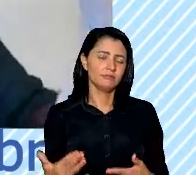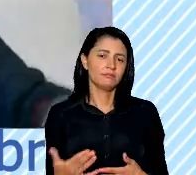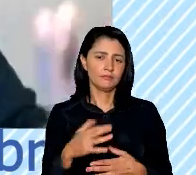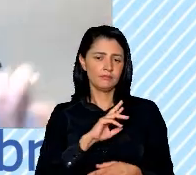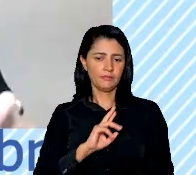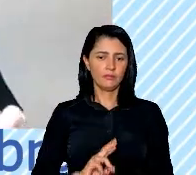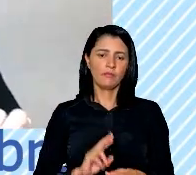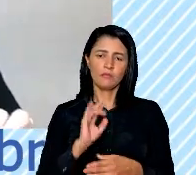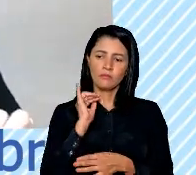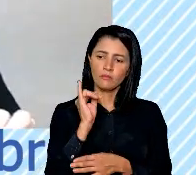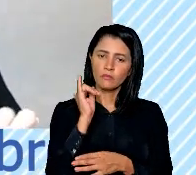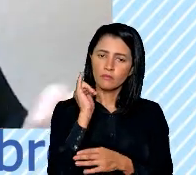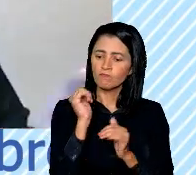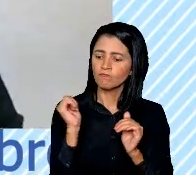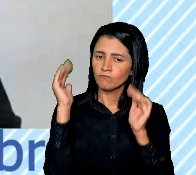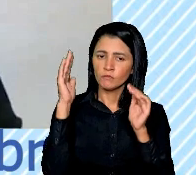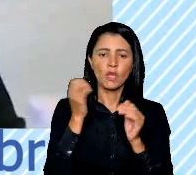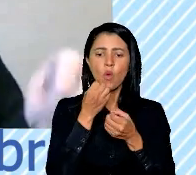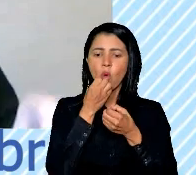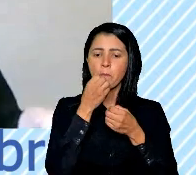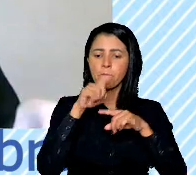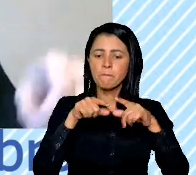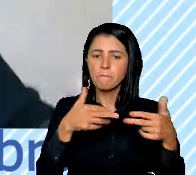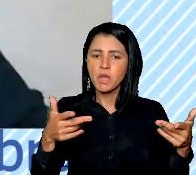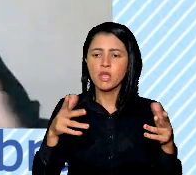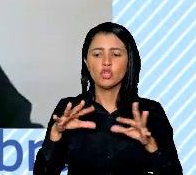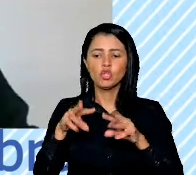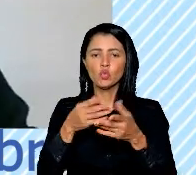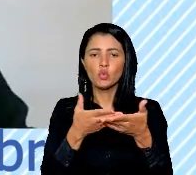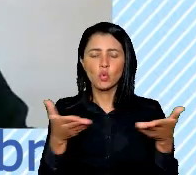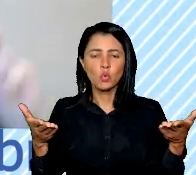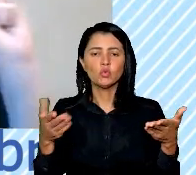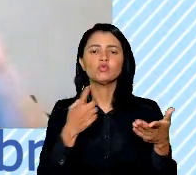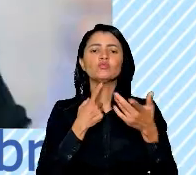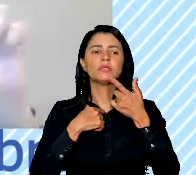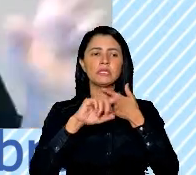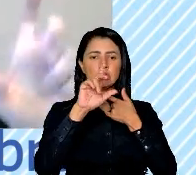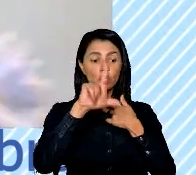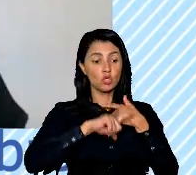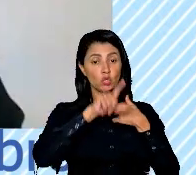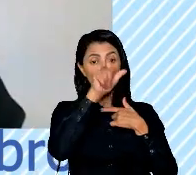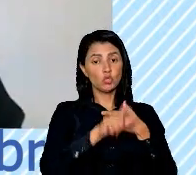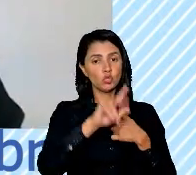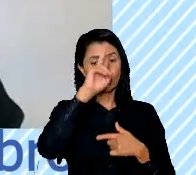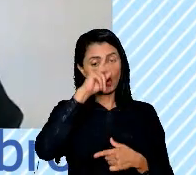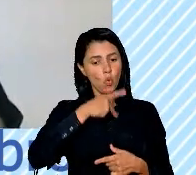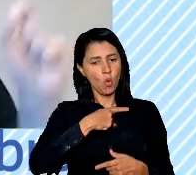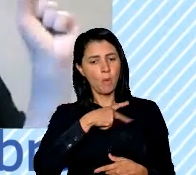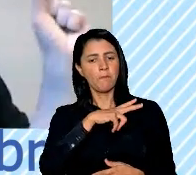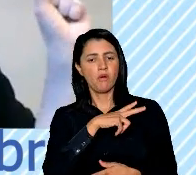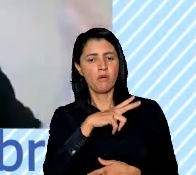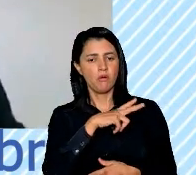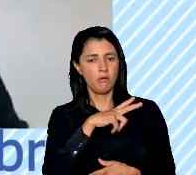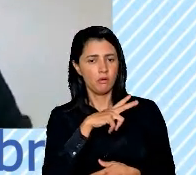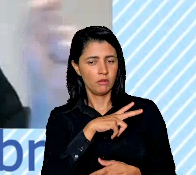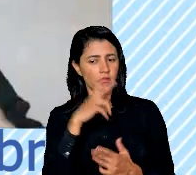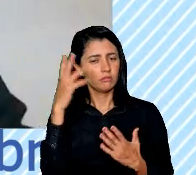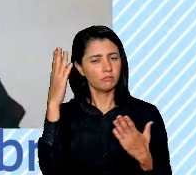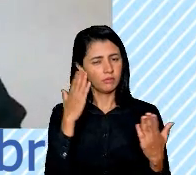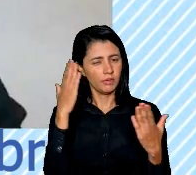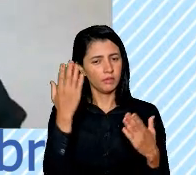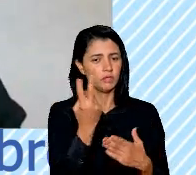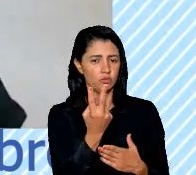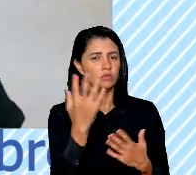proclama a supremacia do bem comum sobre o desejo particular. Comparando as duas coisas, no tema